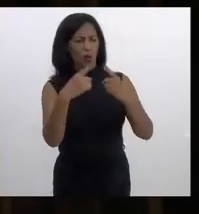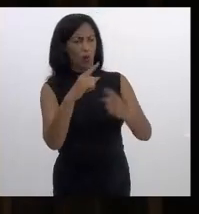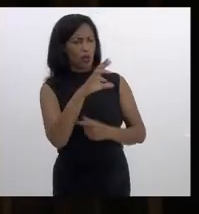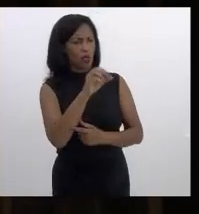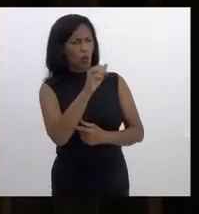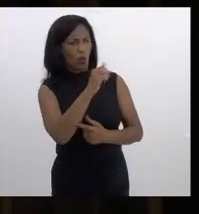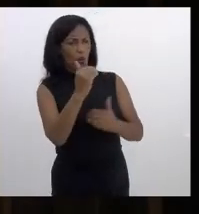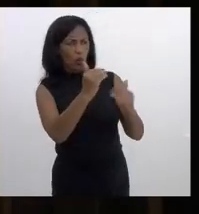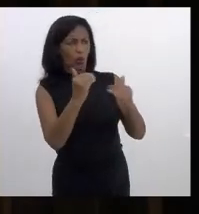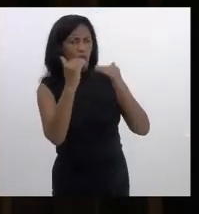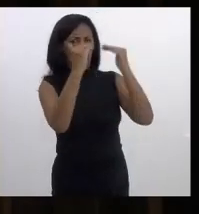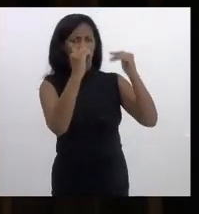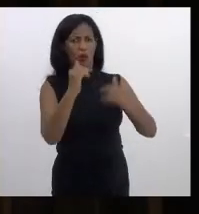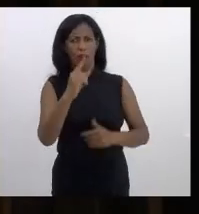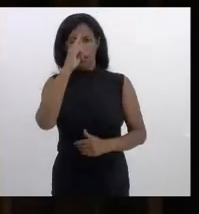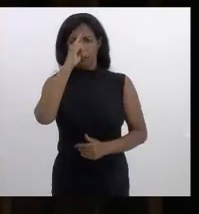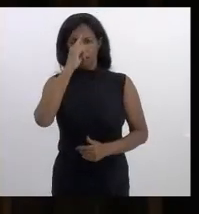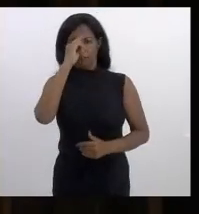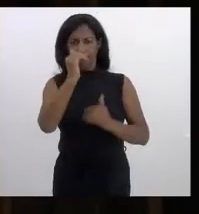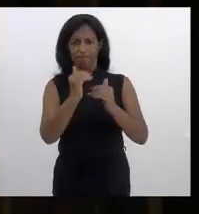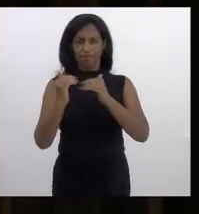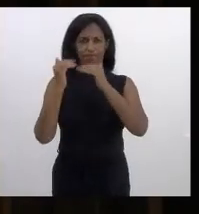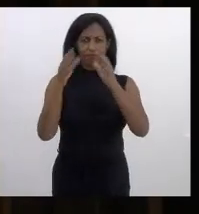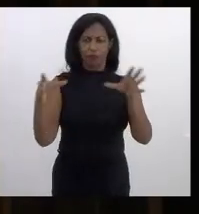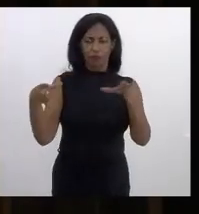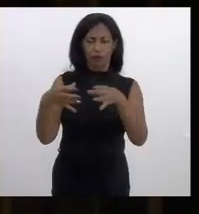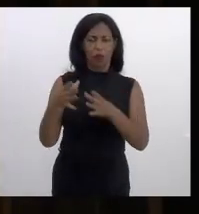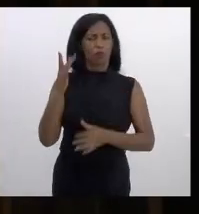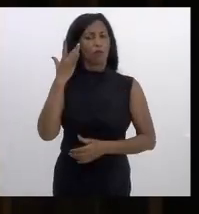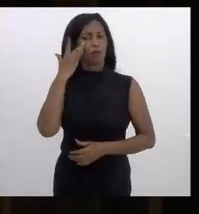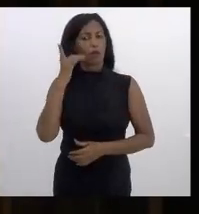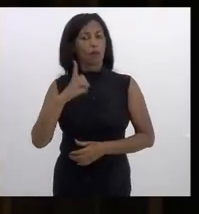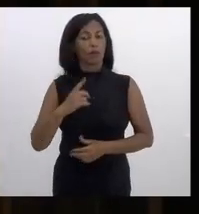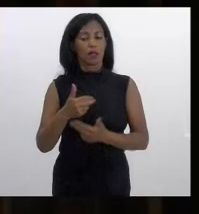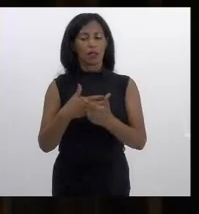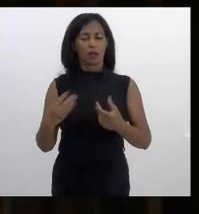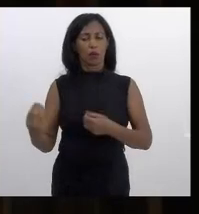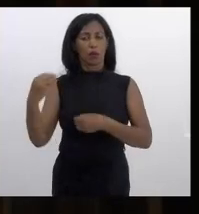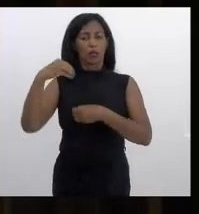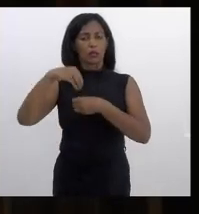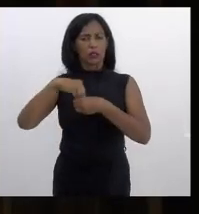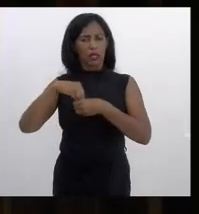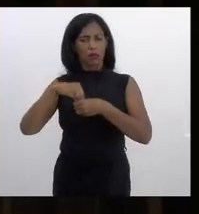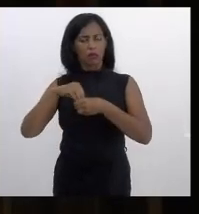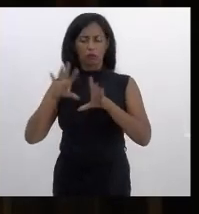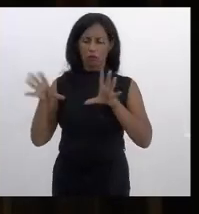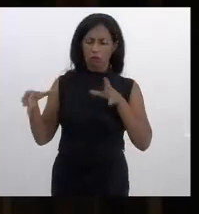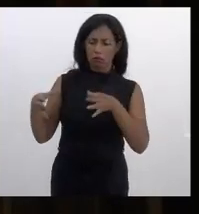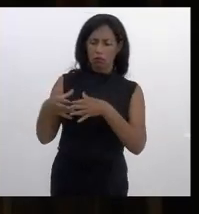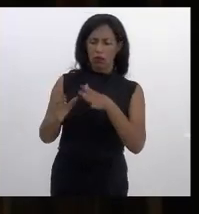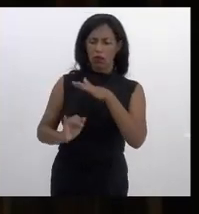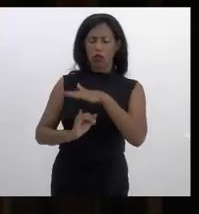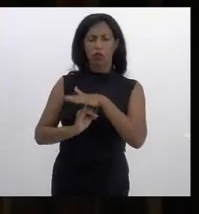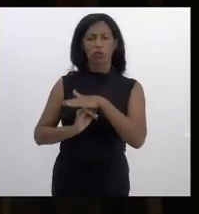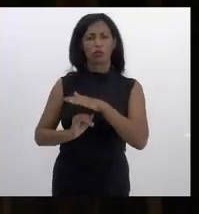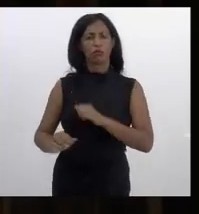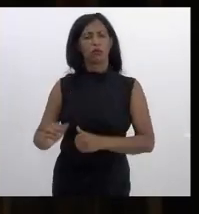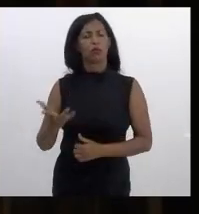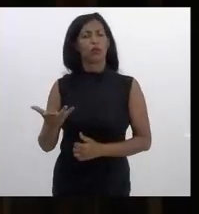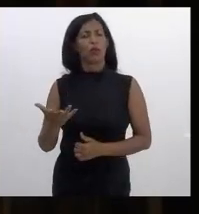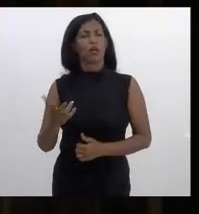nada quantos comando das corporações mas eu acho que a gente tem que ter uma coisa dentro das das corporações militares